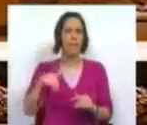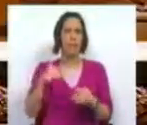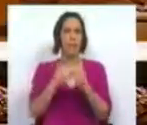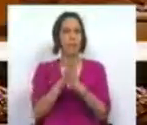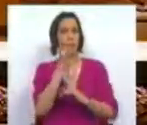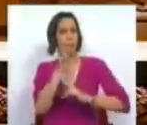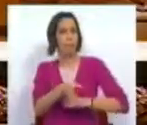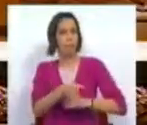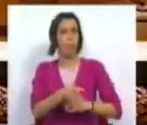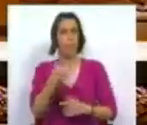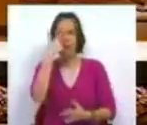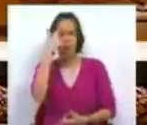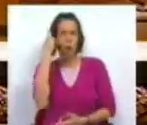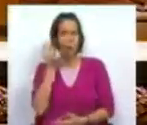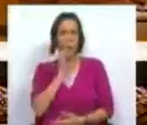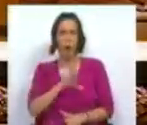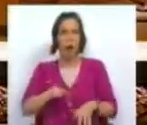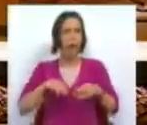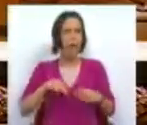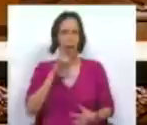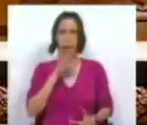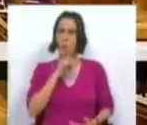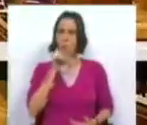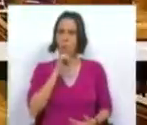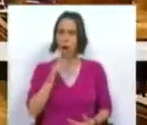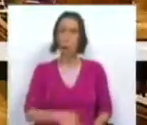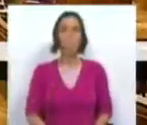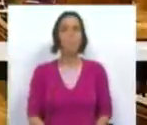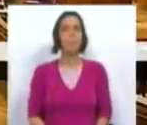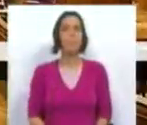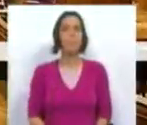todos. Incompreensível e inaceitável.